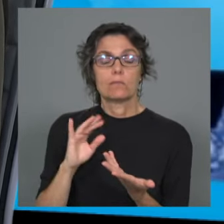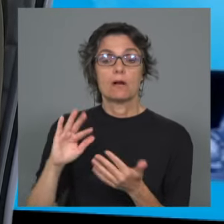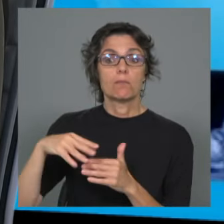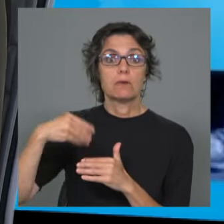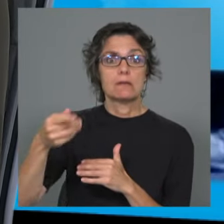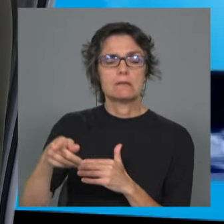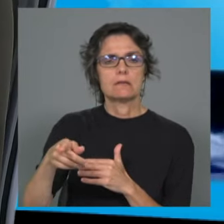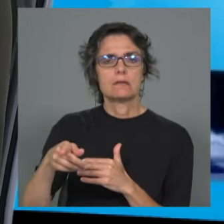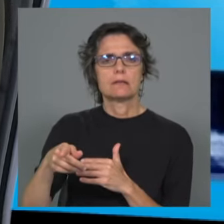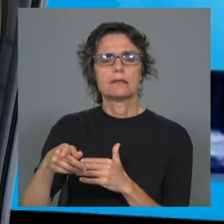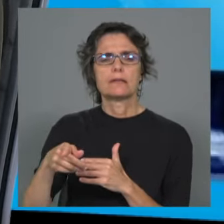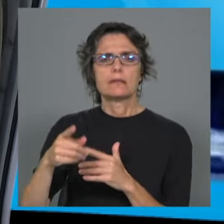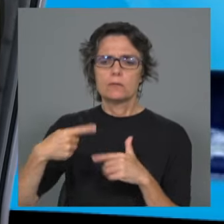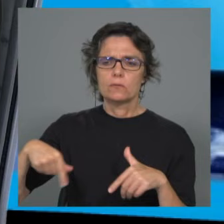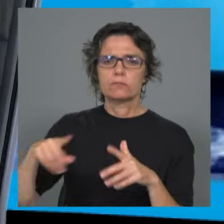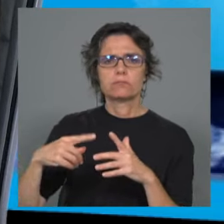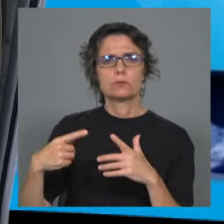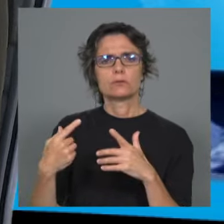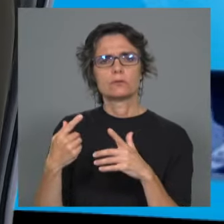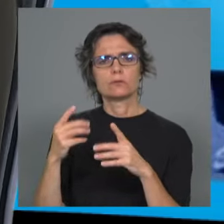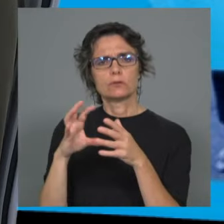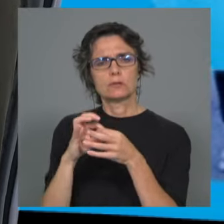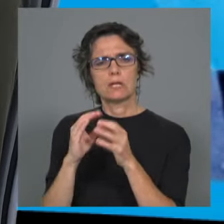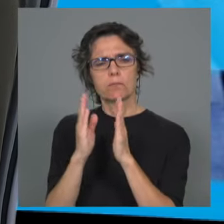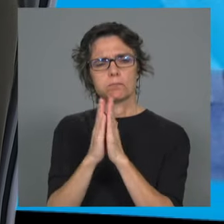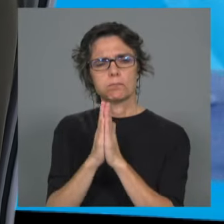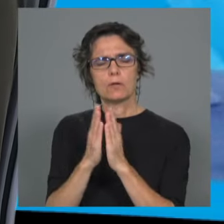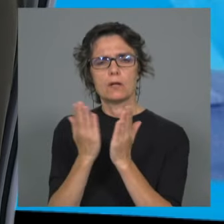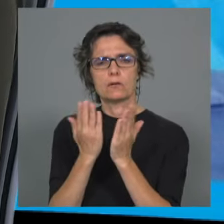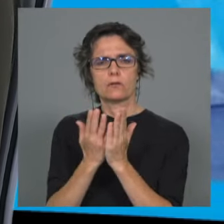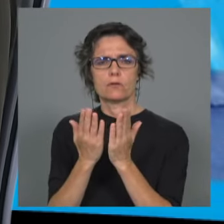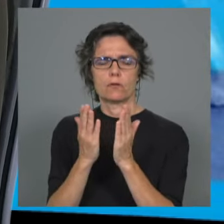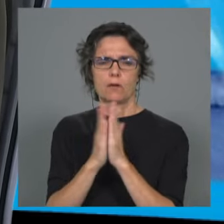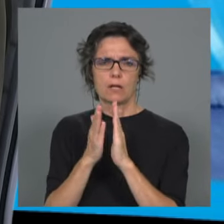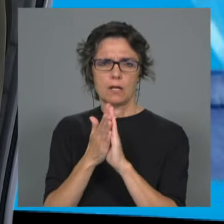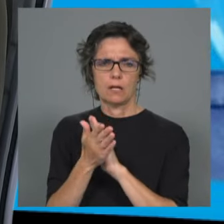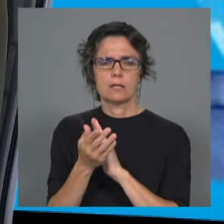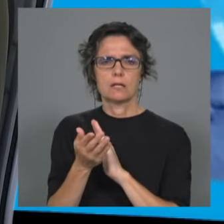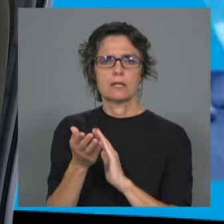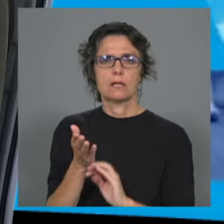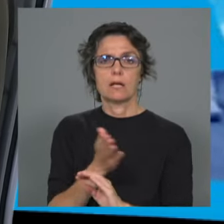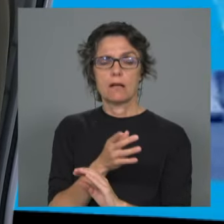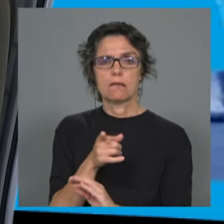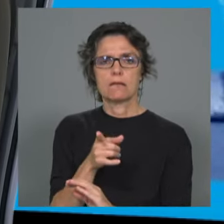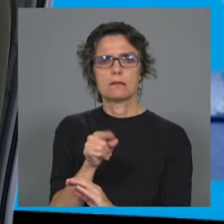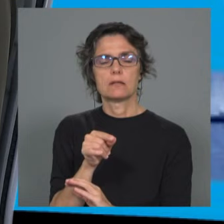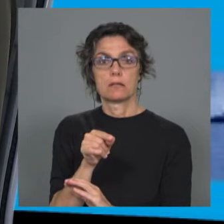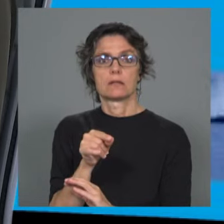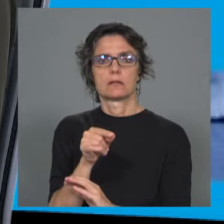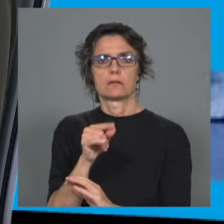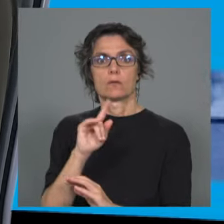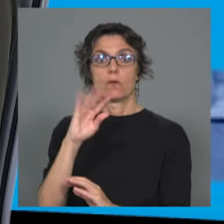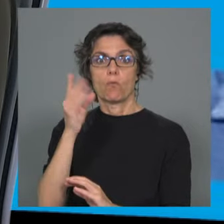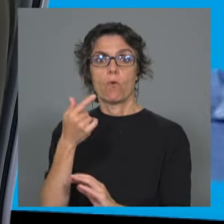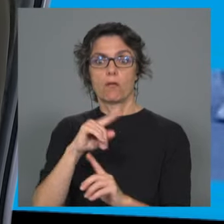comecei a fazer encontros vocacionais no pré-seminário do Patriarcado de Lisboa e depois entrei realmente no seminário.